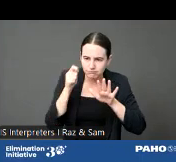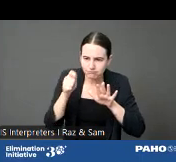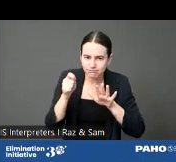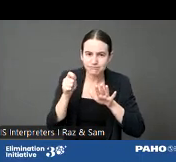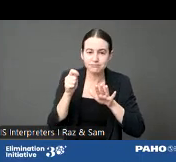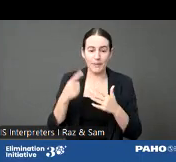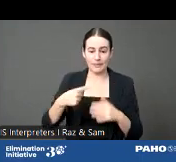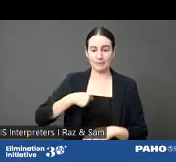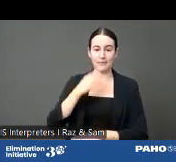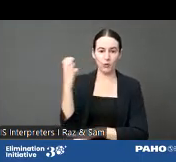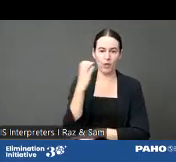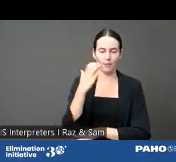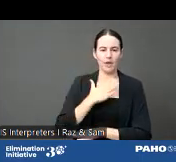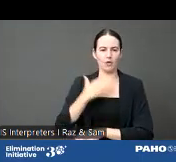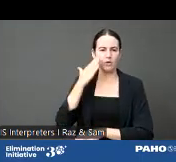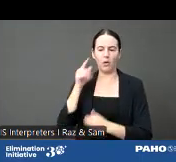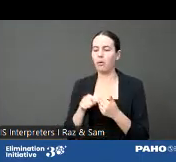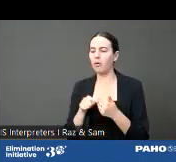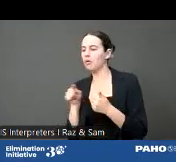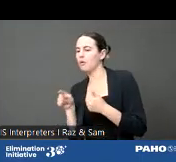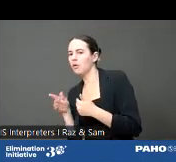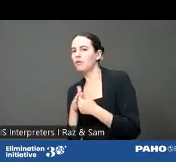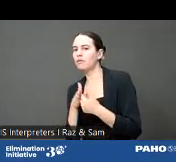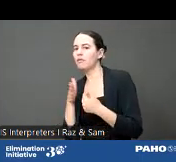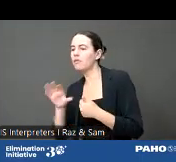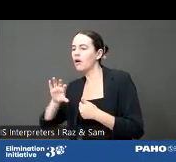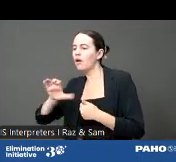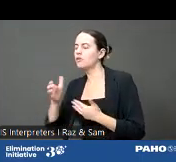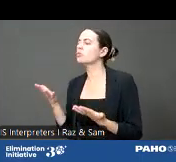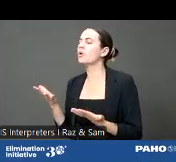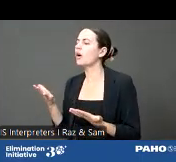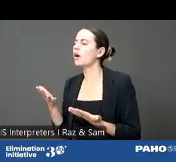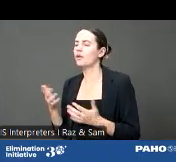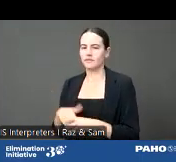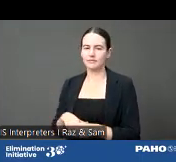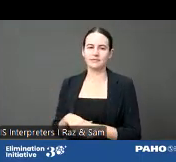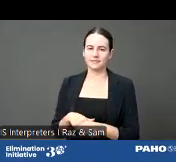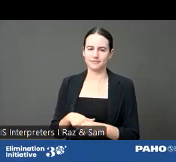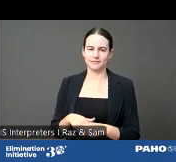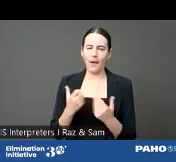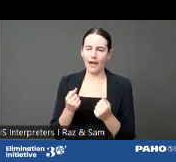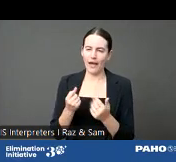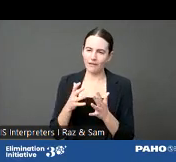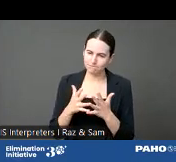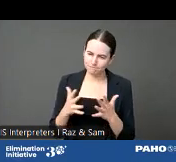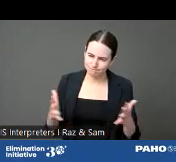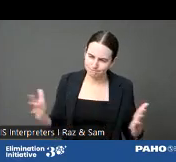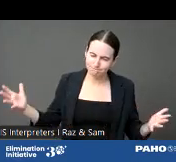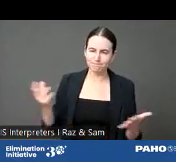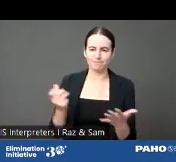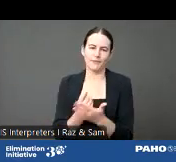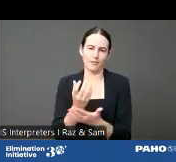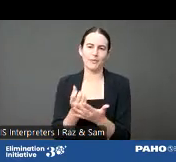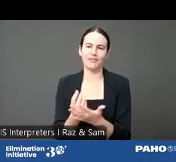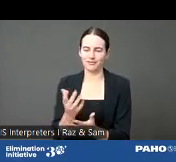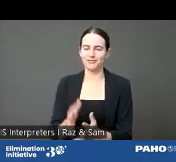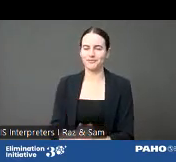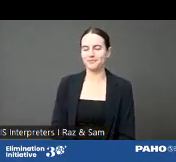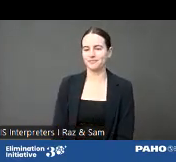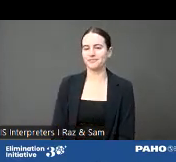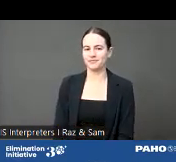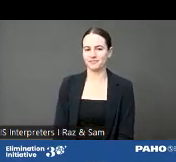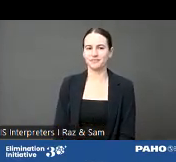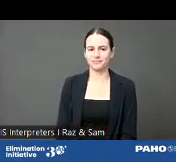eliminou ou quem está próximo da eliminação. Este gráfico mostra as enfermidades que nós já